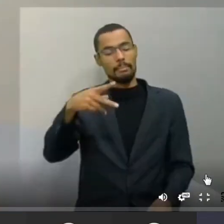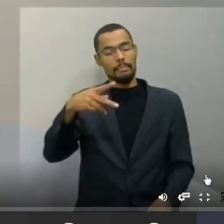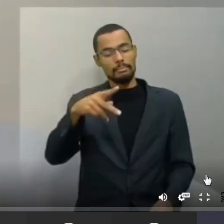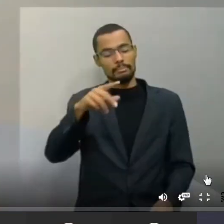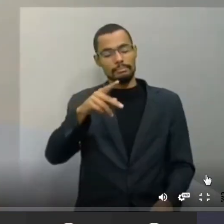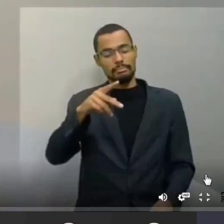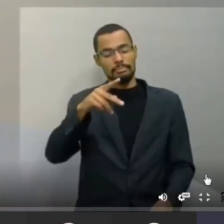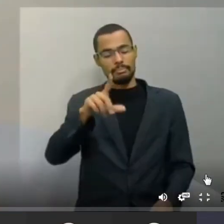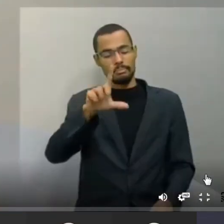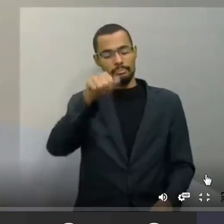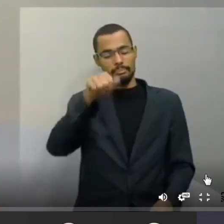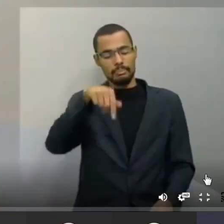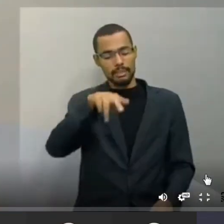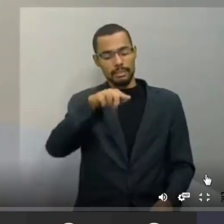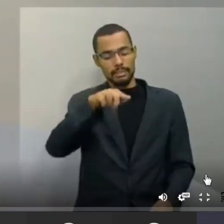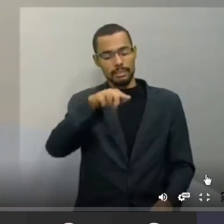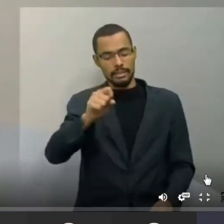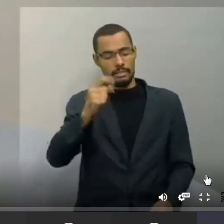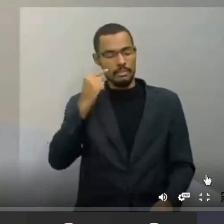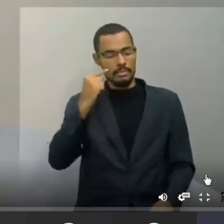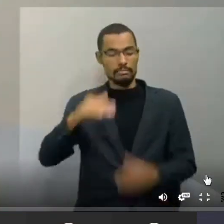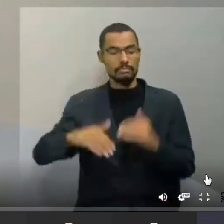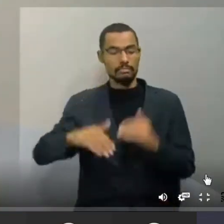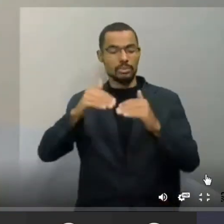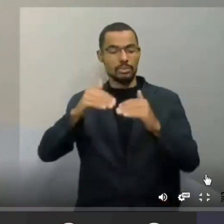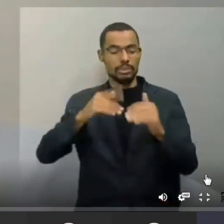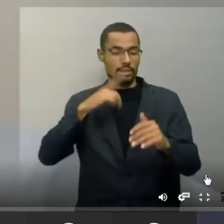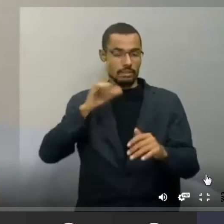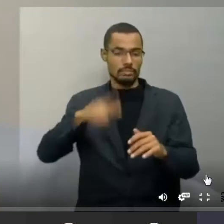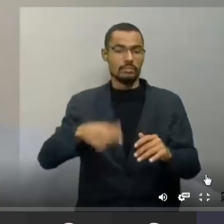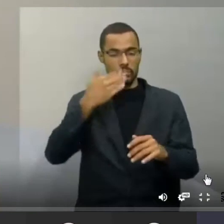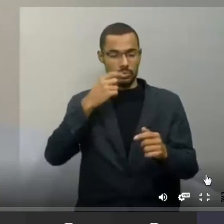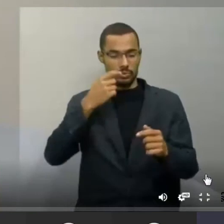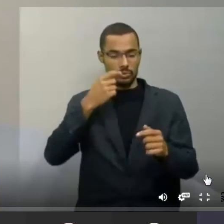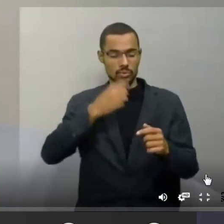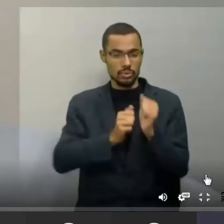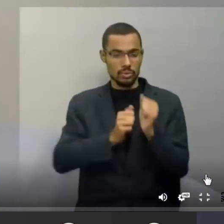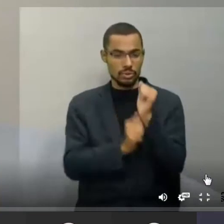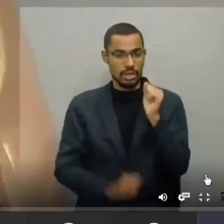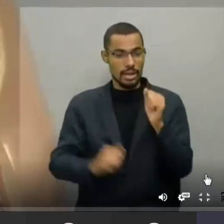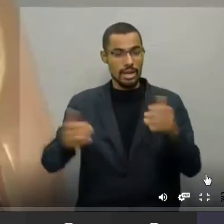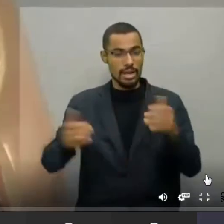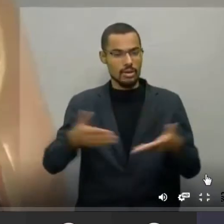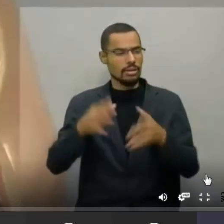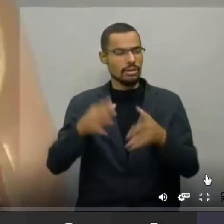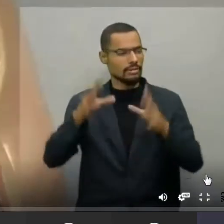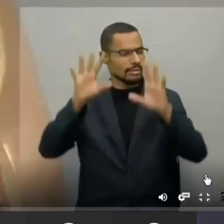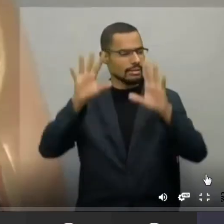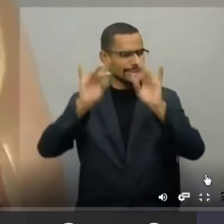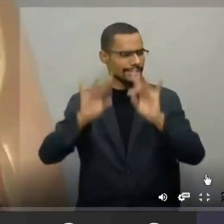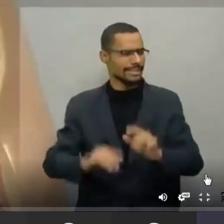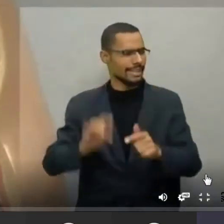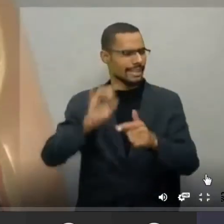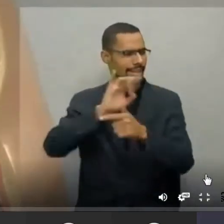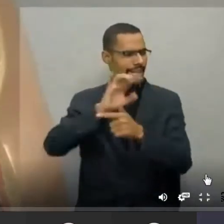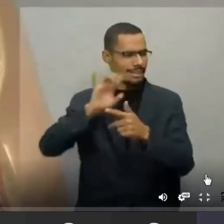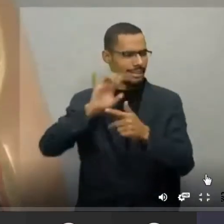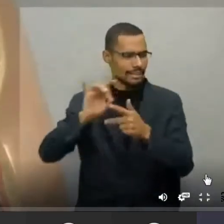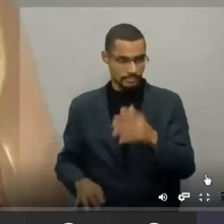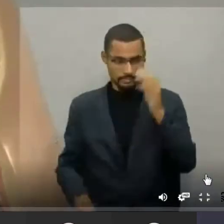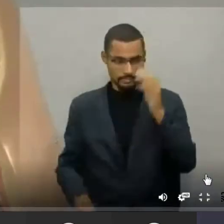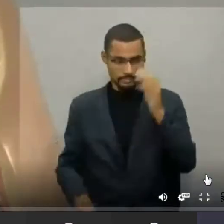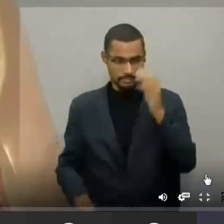produção de secreções para o processo de digestão. Então, agora nós vamos detalhar cada um desses